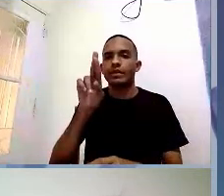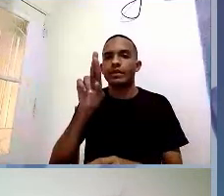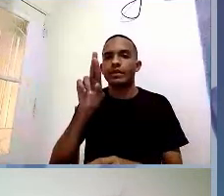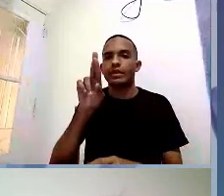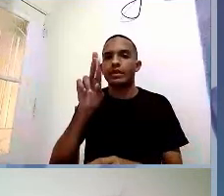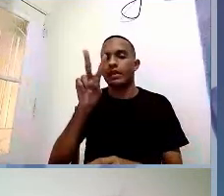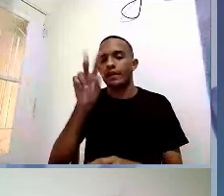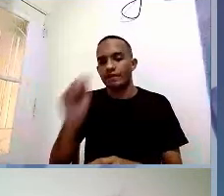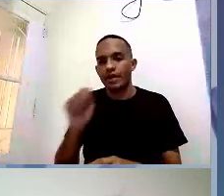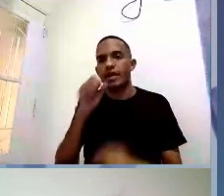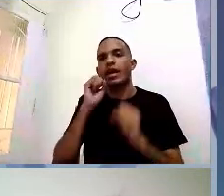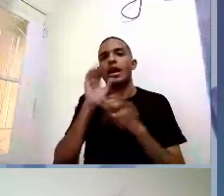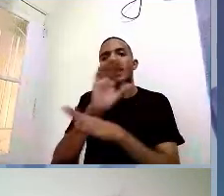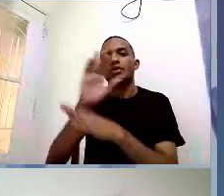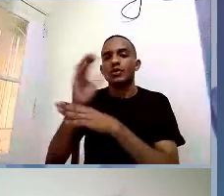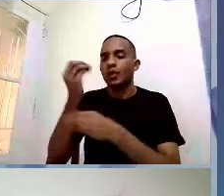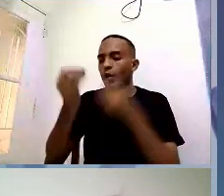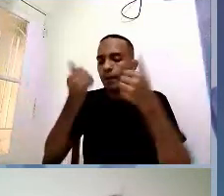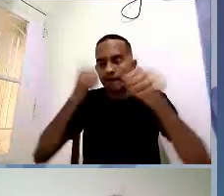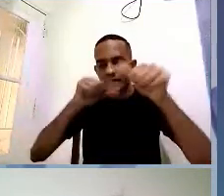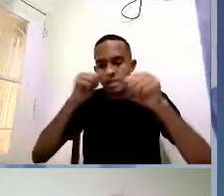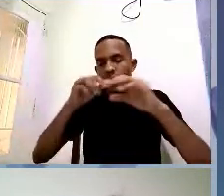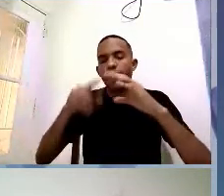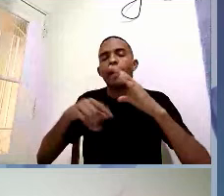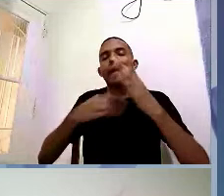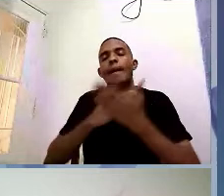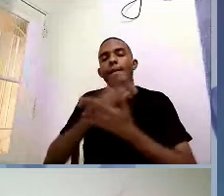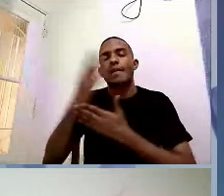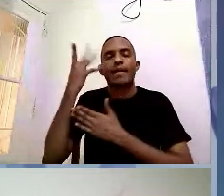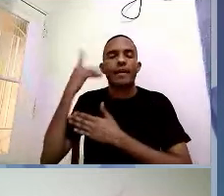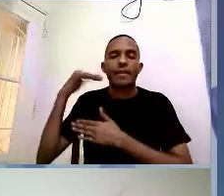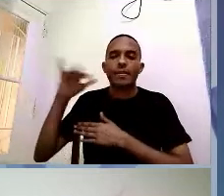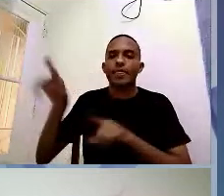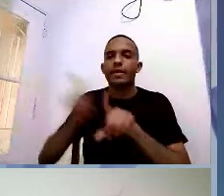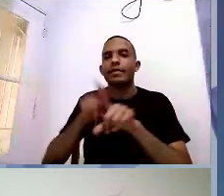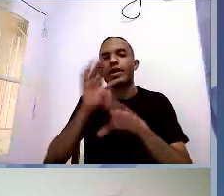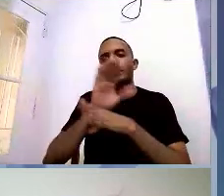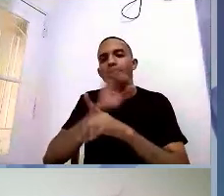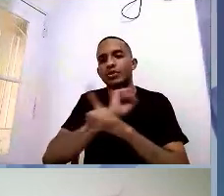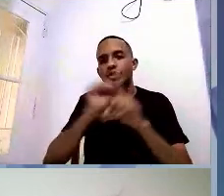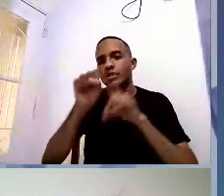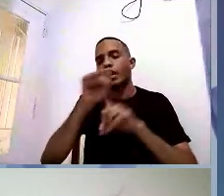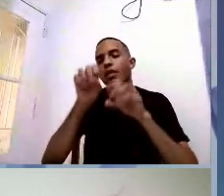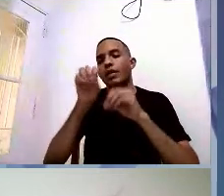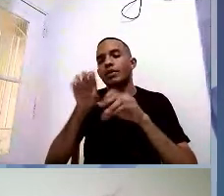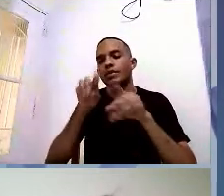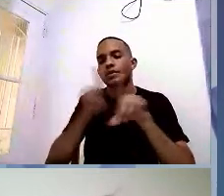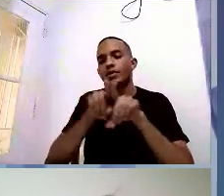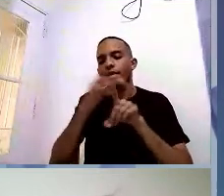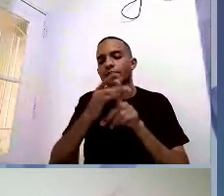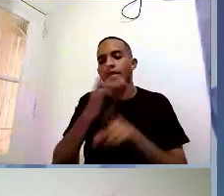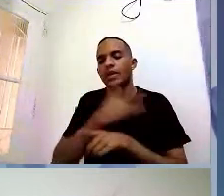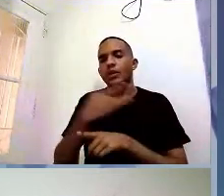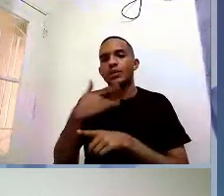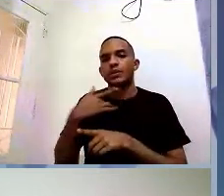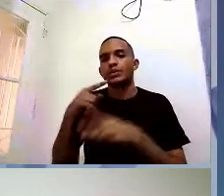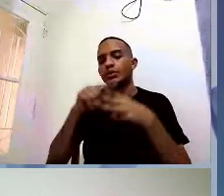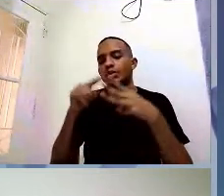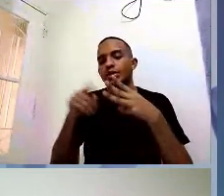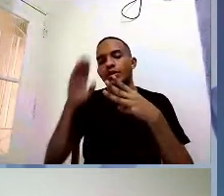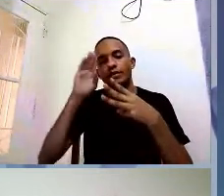permite traçar o diagnóstico da primeira infância nas áreas de assistência social, educação e saúde, que são os 3